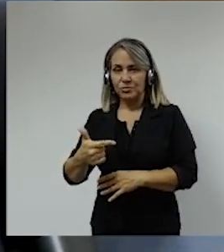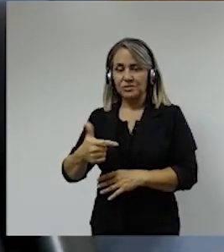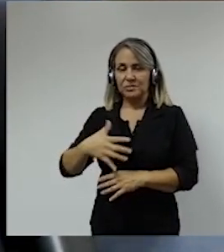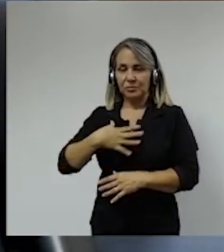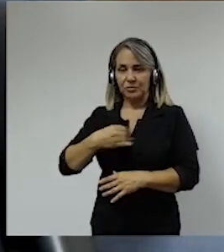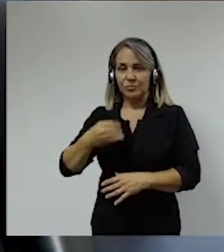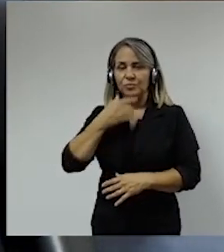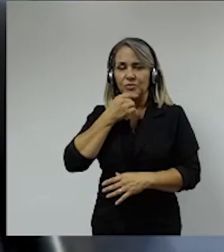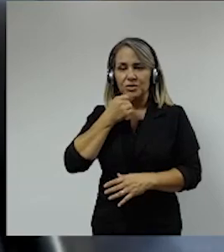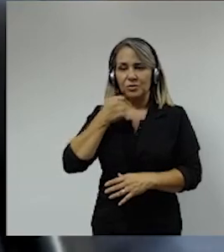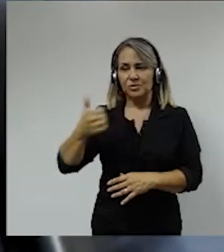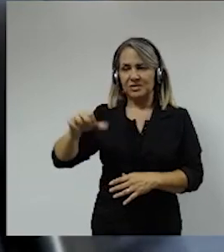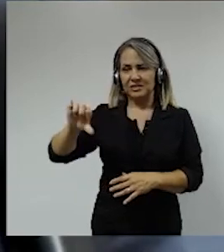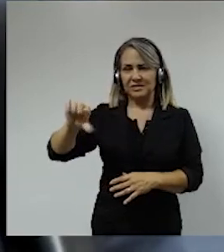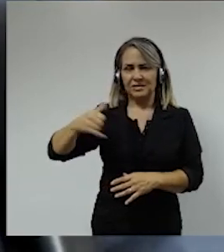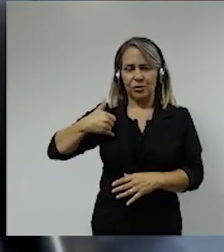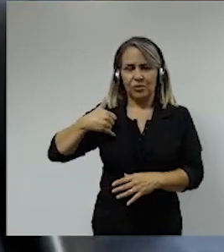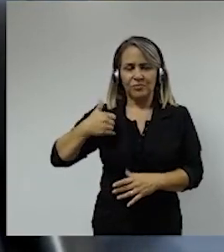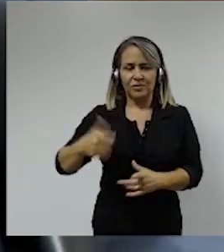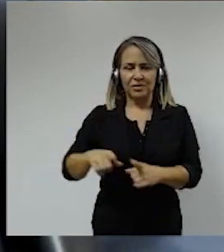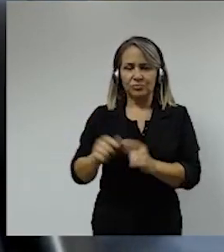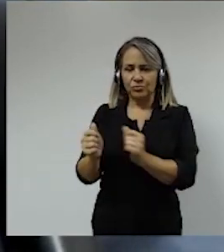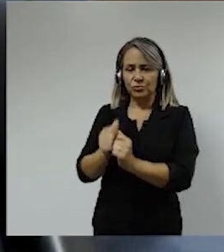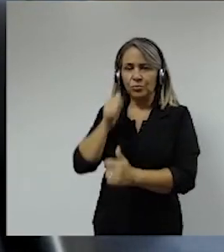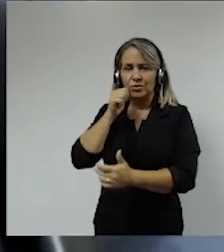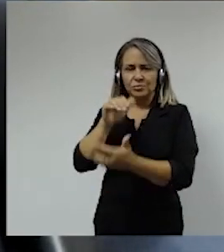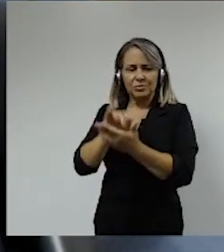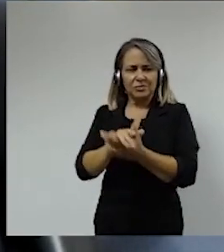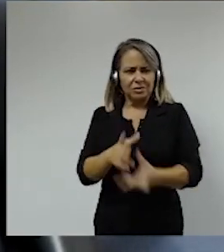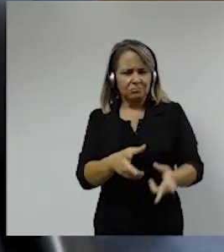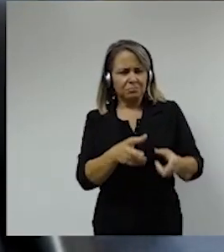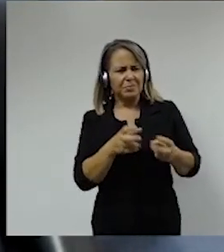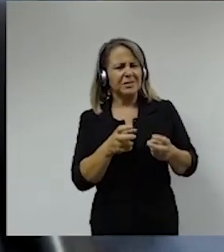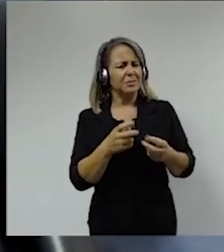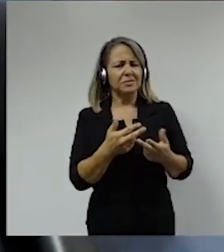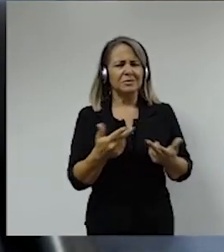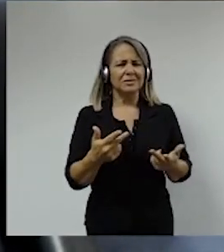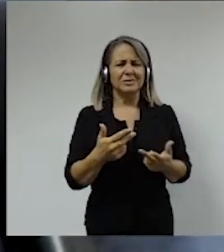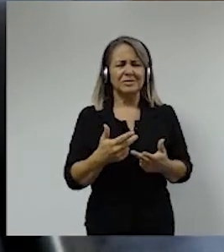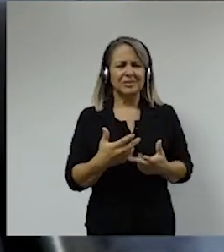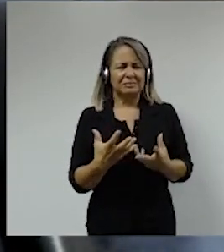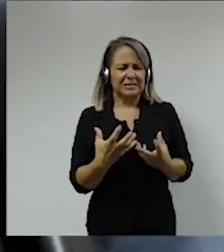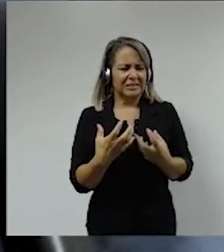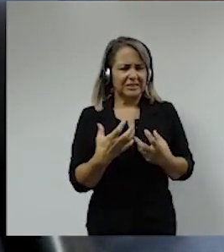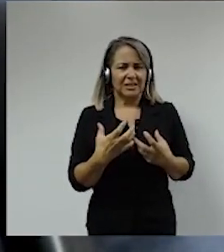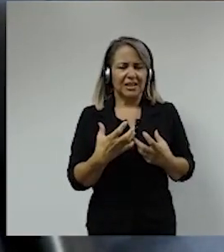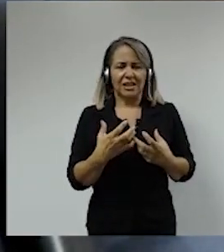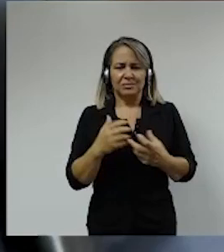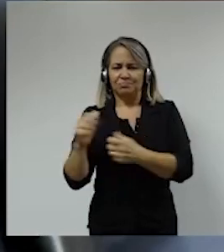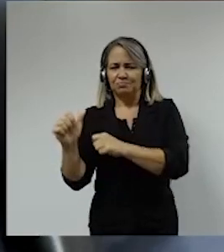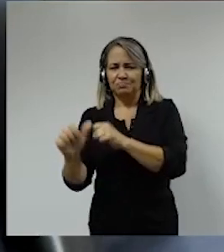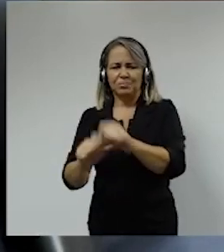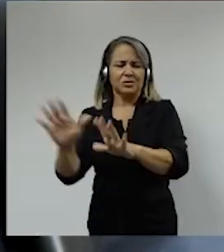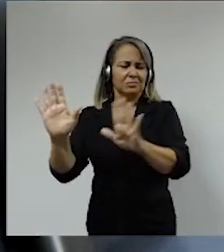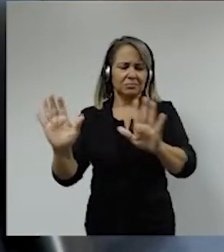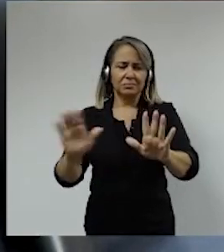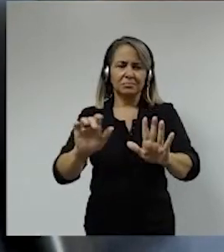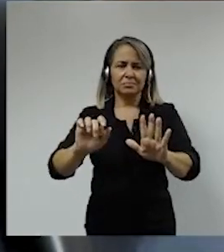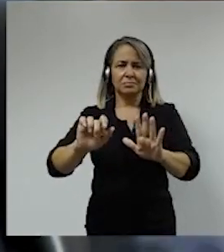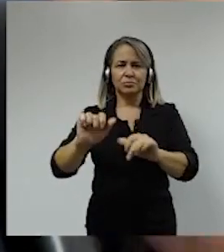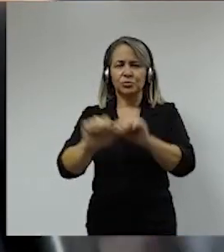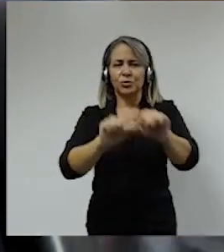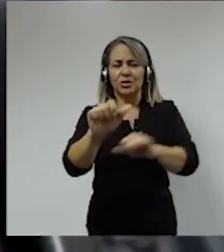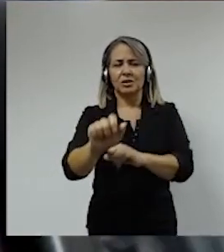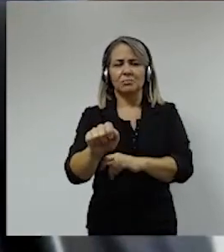esposa, e se tornou um tanto agressivo a percepção daquilo que estava acontecendo, e nós acabamos mudando de canal, vamos colocar